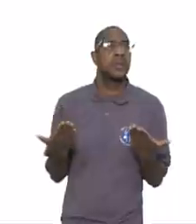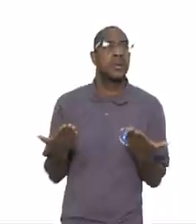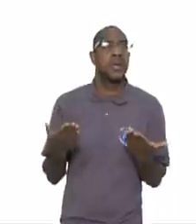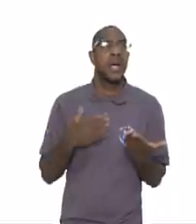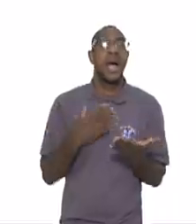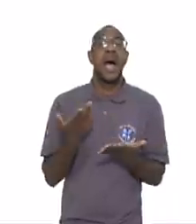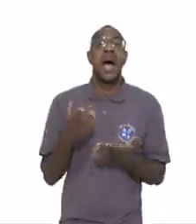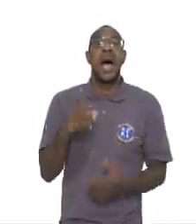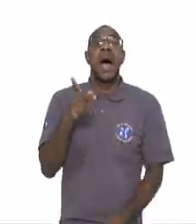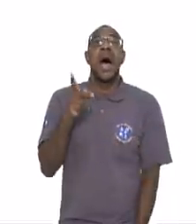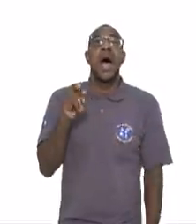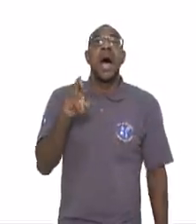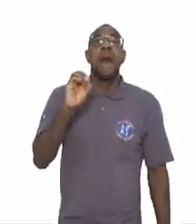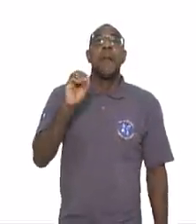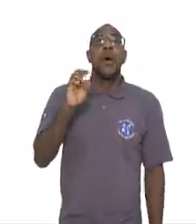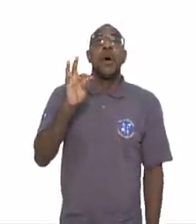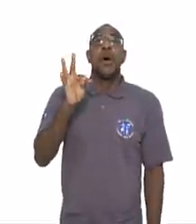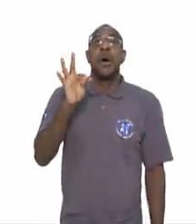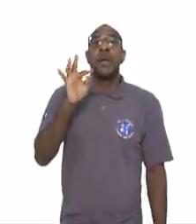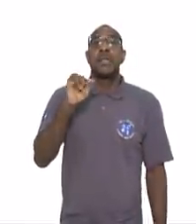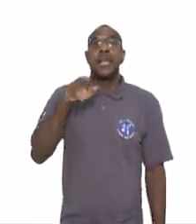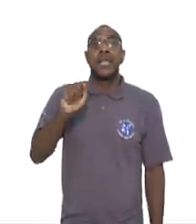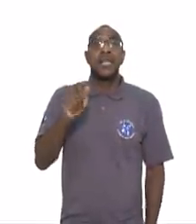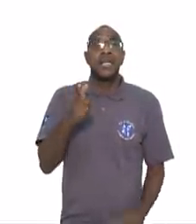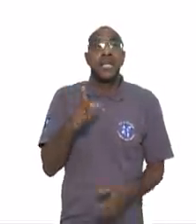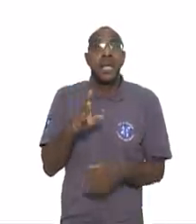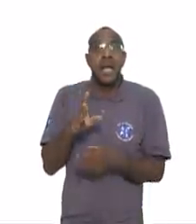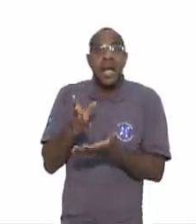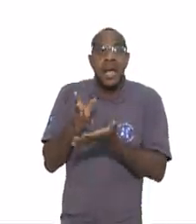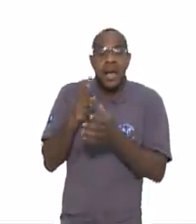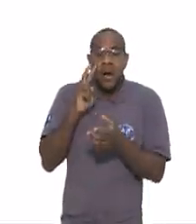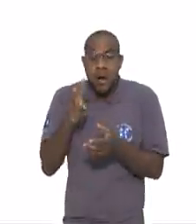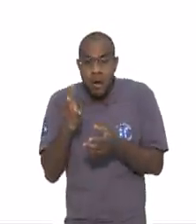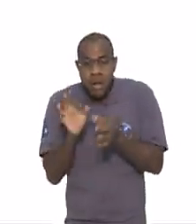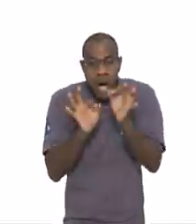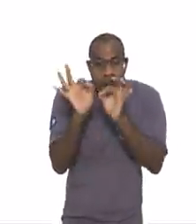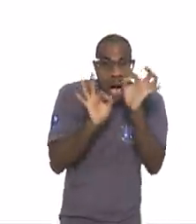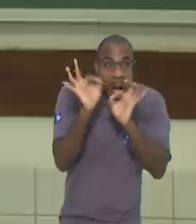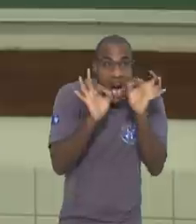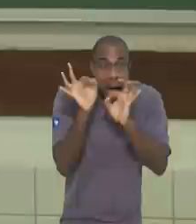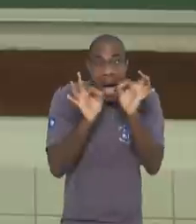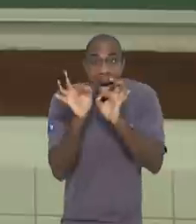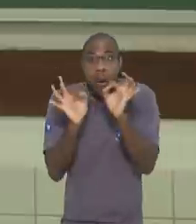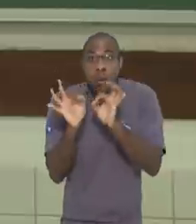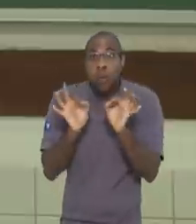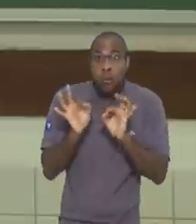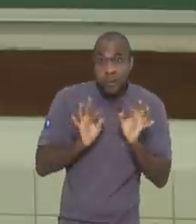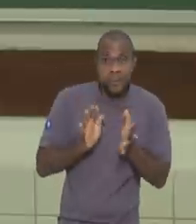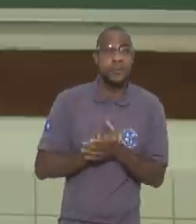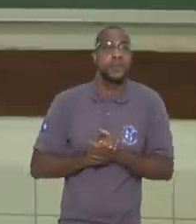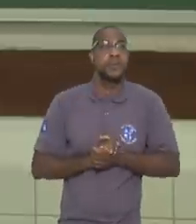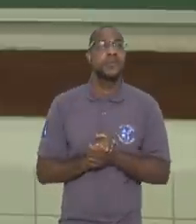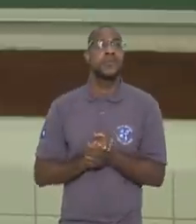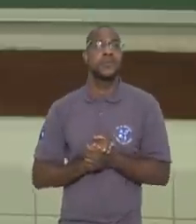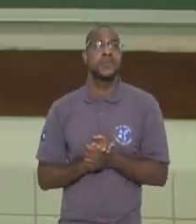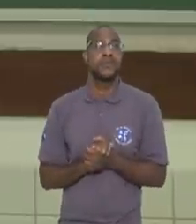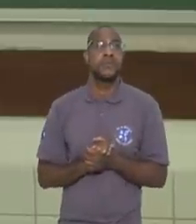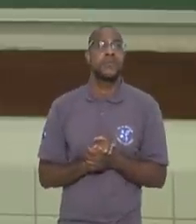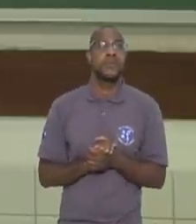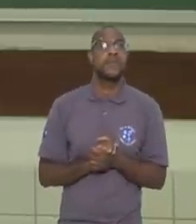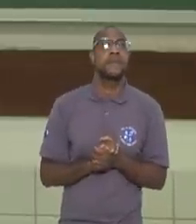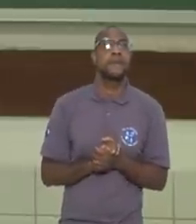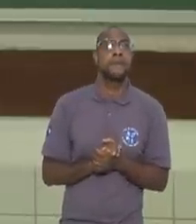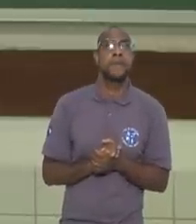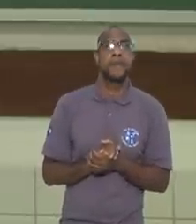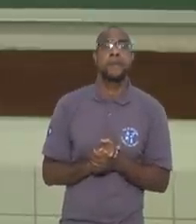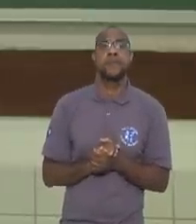proteína repara aquele gene que está com a mutação. E a pessoa, então, fica sem a mutação, no caso, se você fizer isso no embrião, claro, né? Isso é bem bacana,